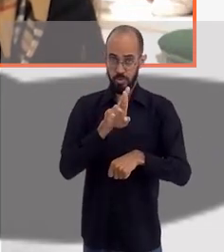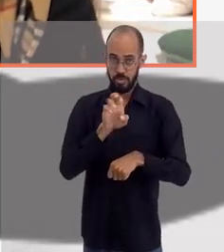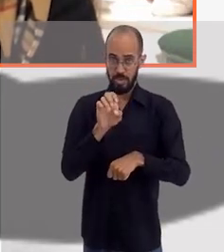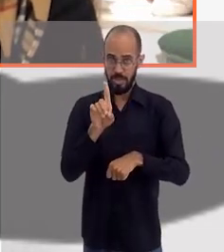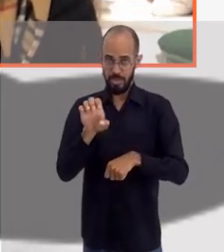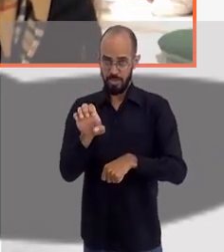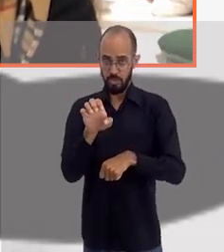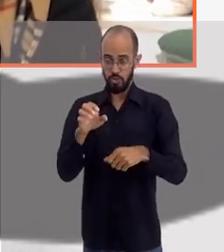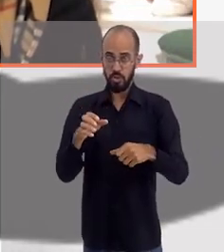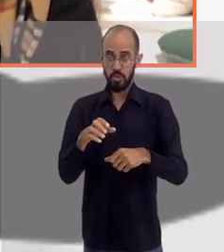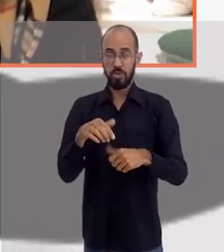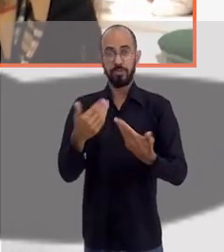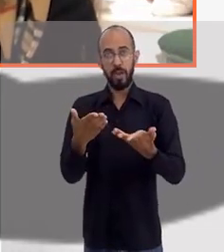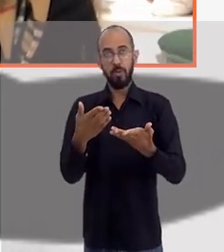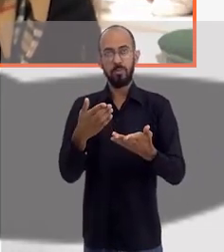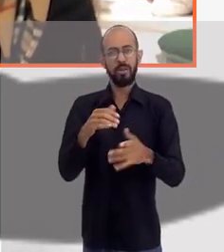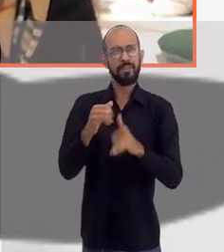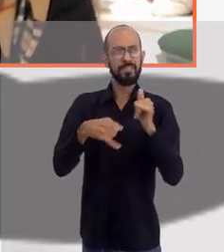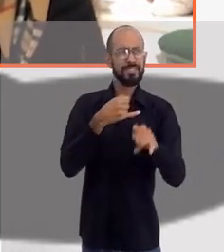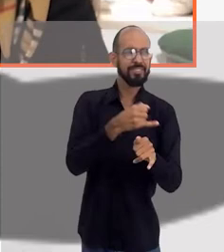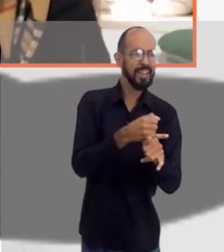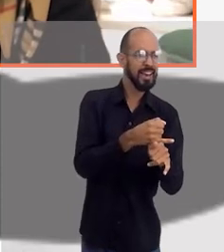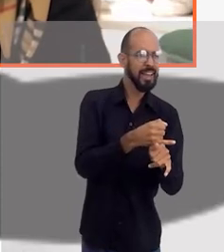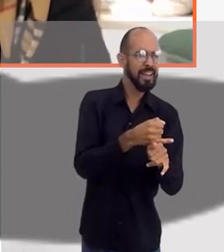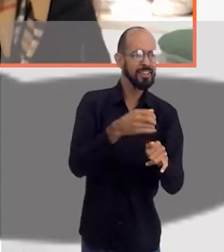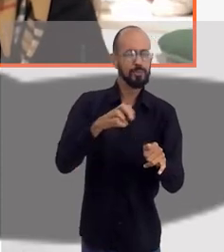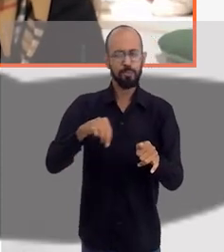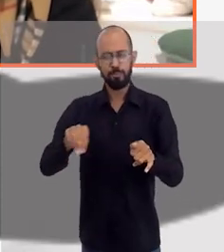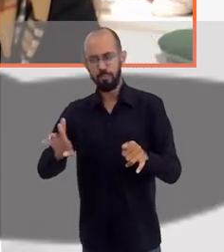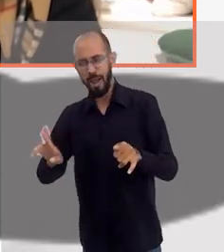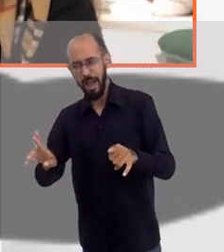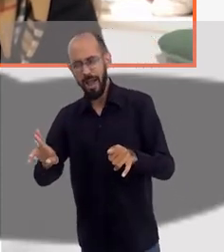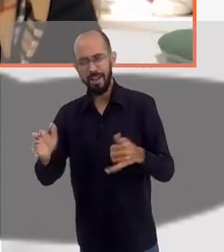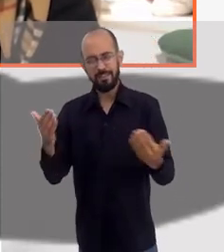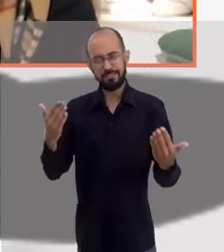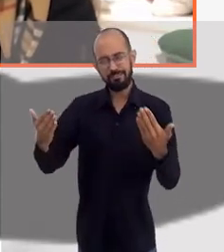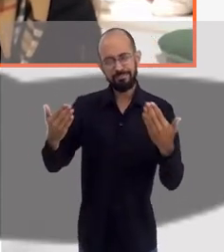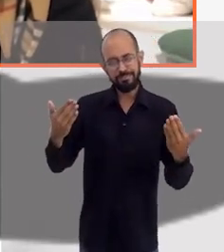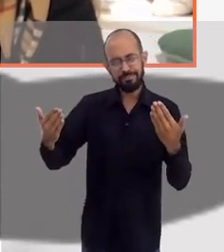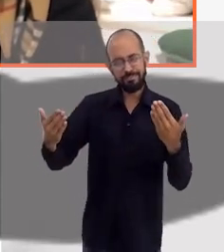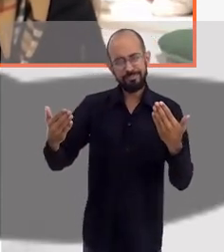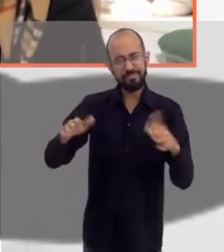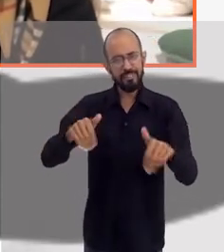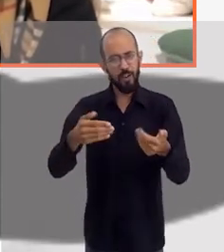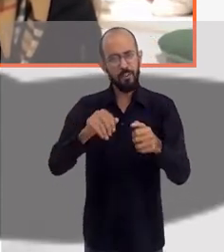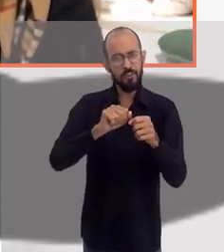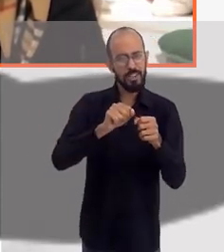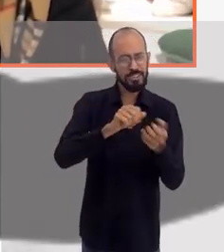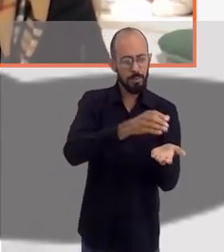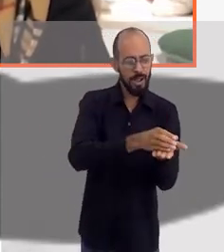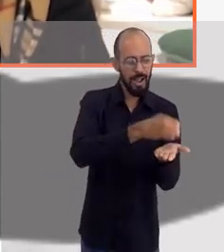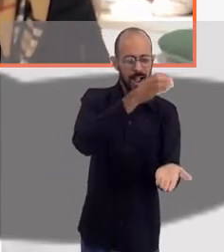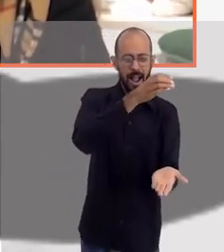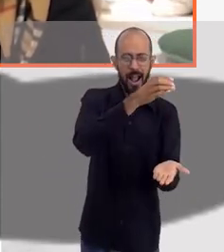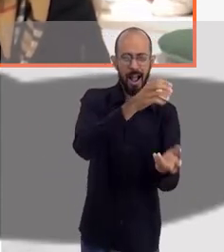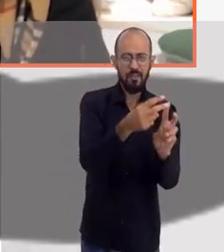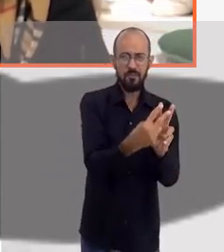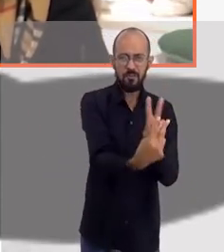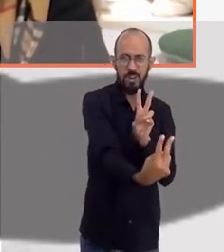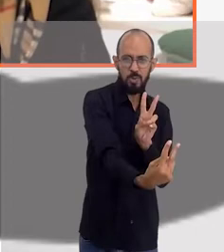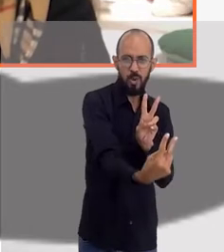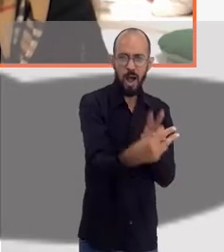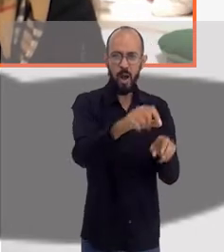bazar que a gente navega na internet Vamos navegar também pela internet colocando uma garrafa eletrônica nessa plataforma